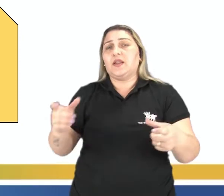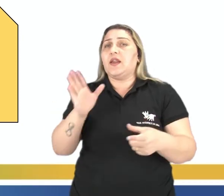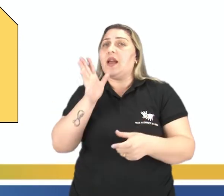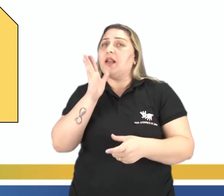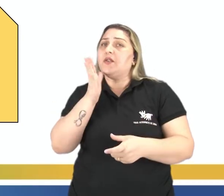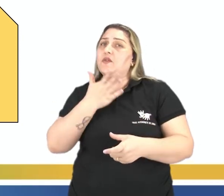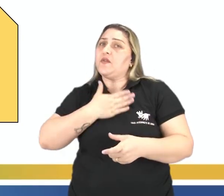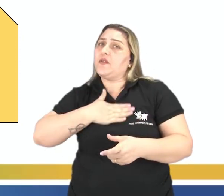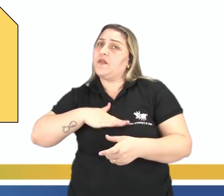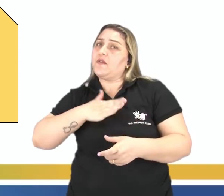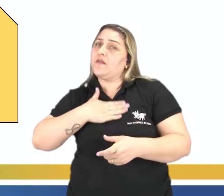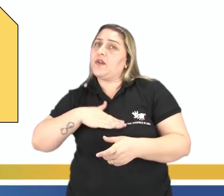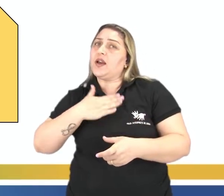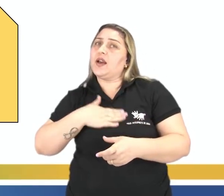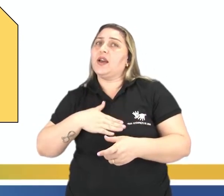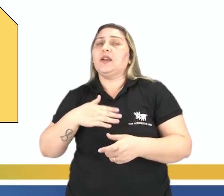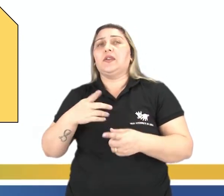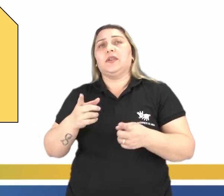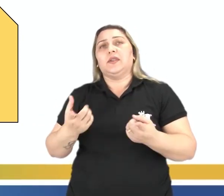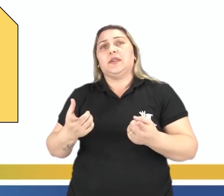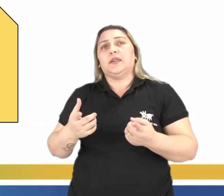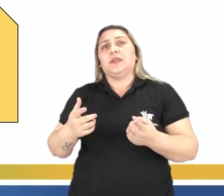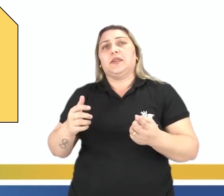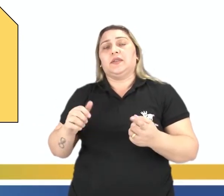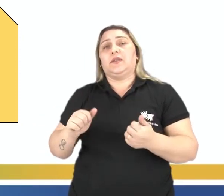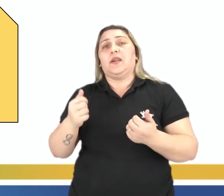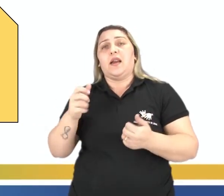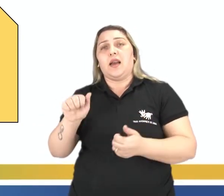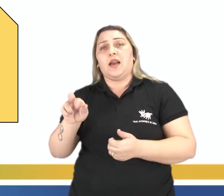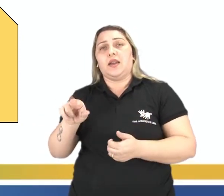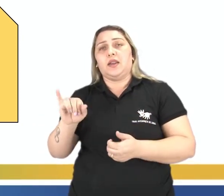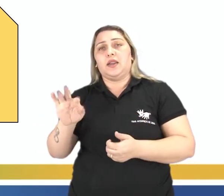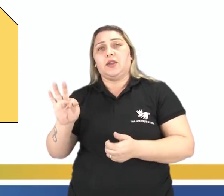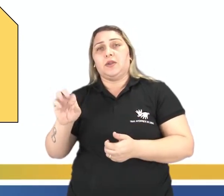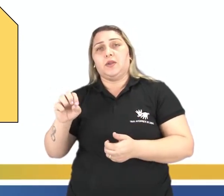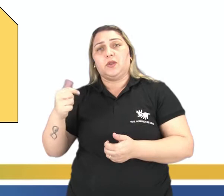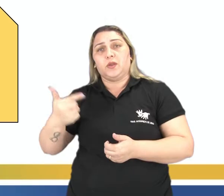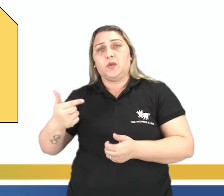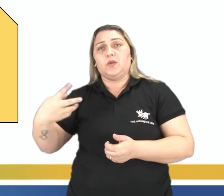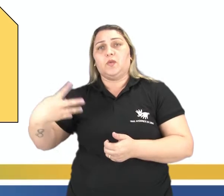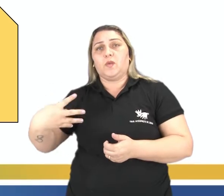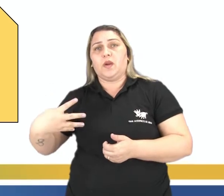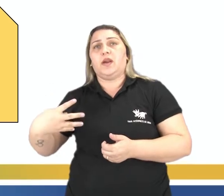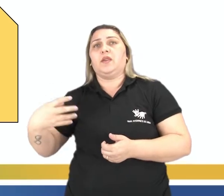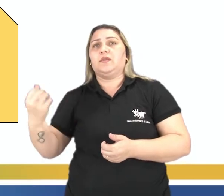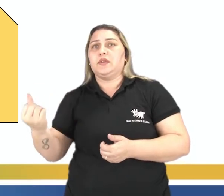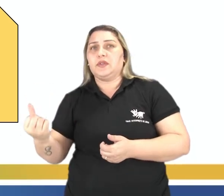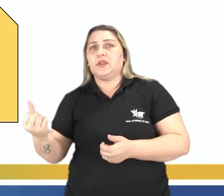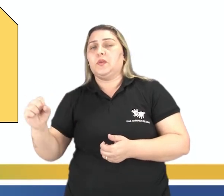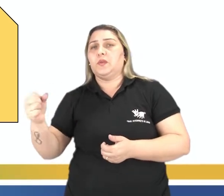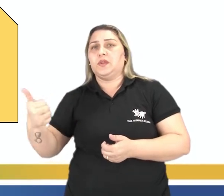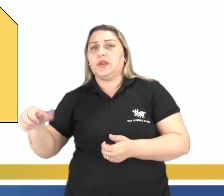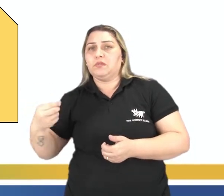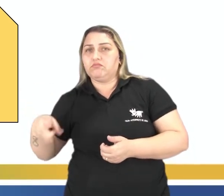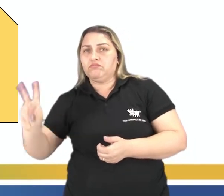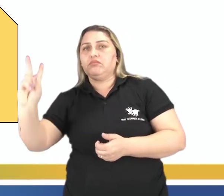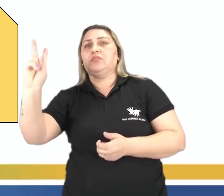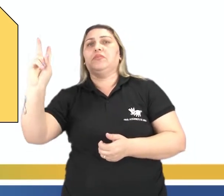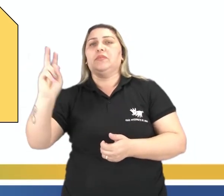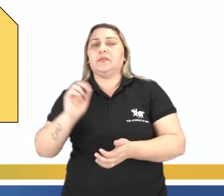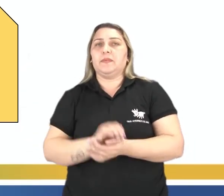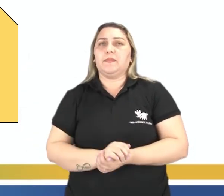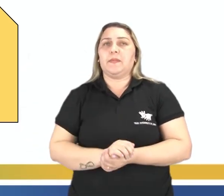lenta, comparada a uma projeção aritmética. 2, 4, 6, 8 e